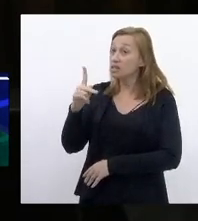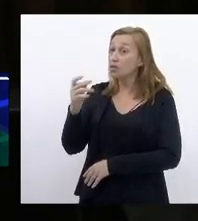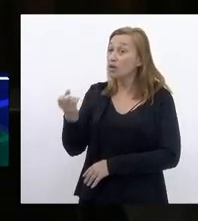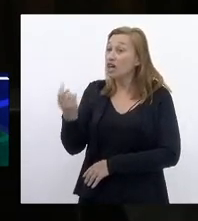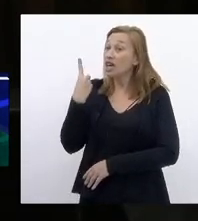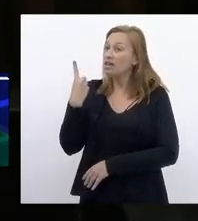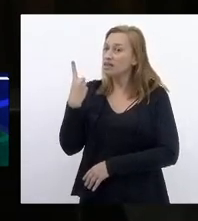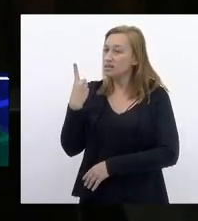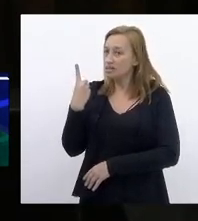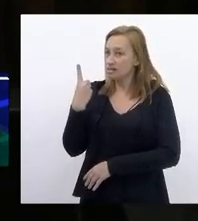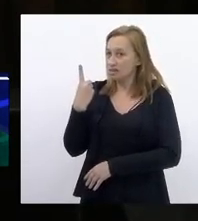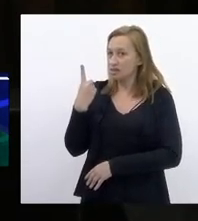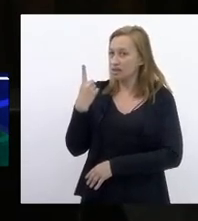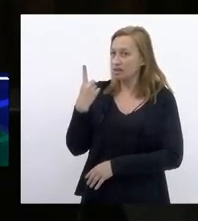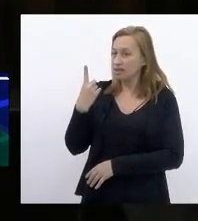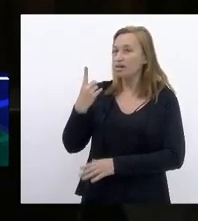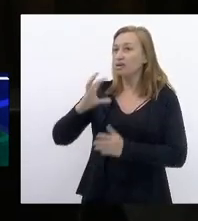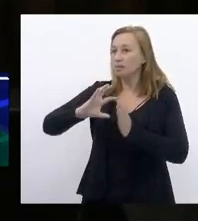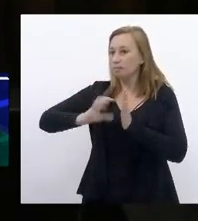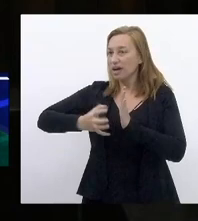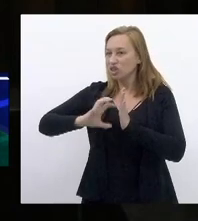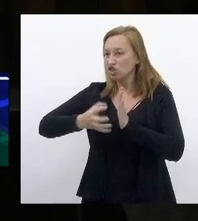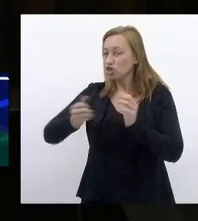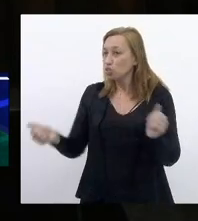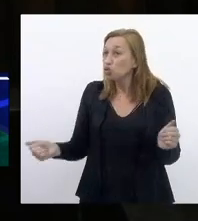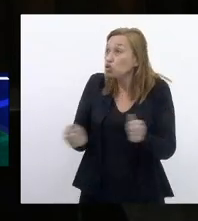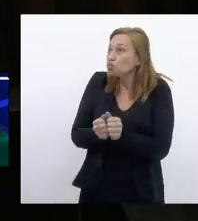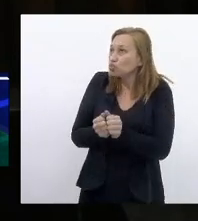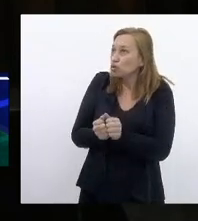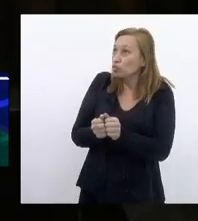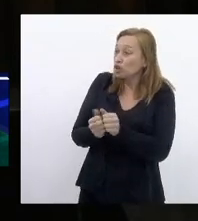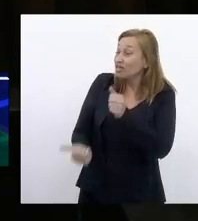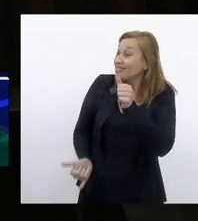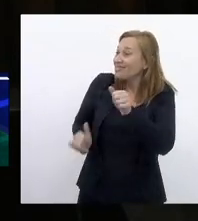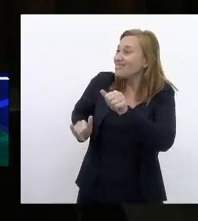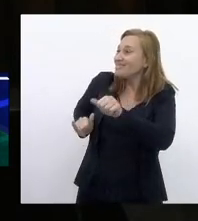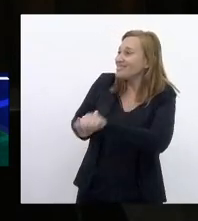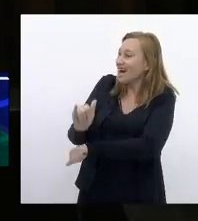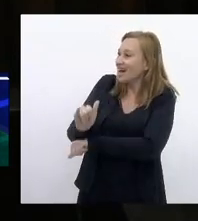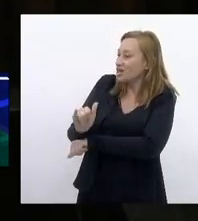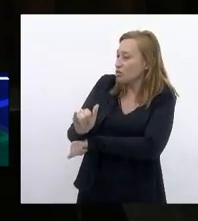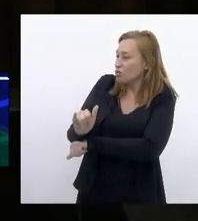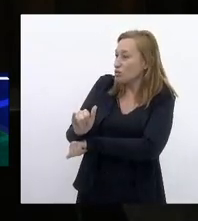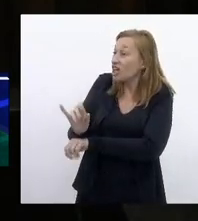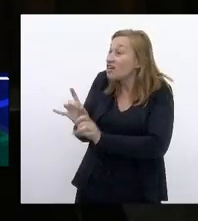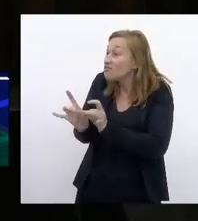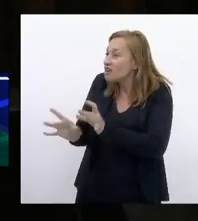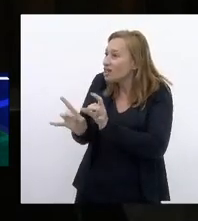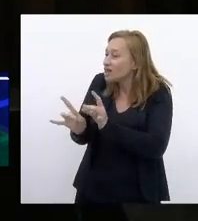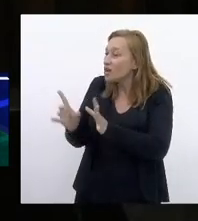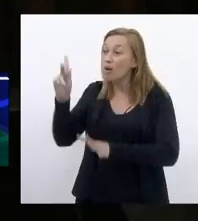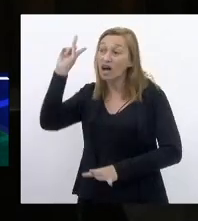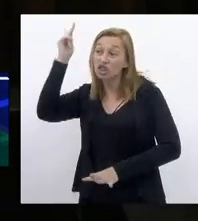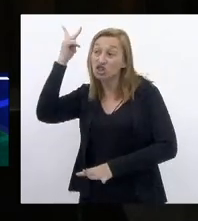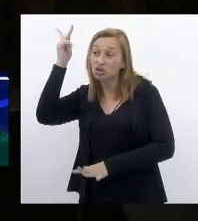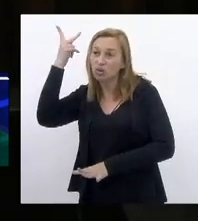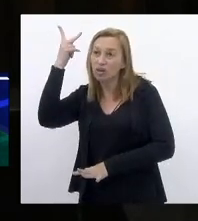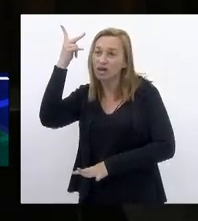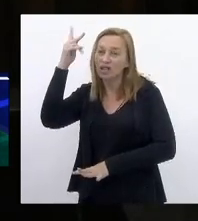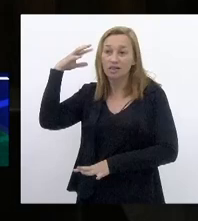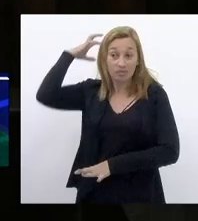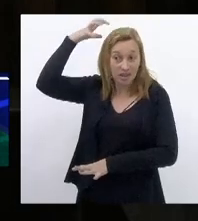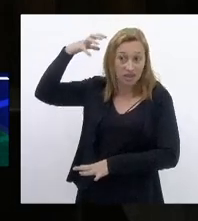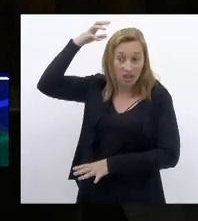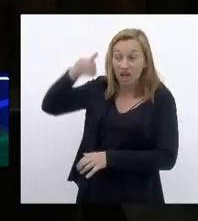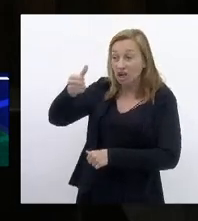ex-correligionário, que fugiu, abandonou, traiu o seu partido, ele vendeu a história de Marielle Franco em